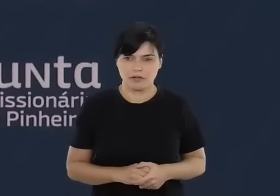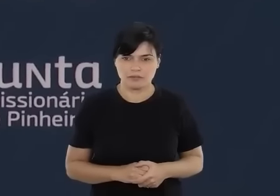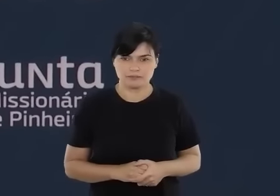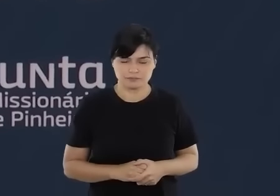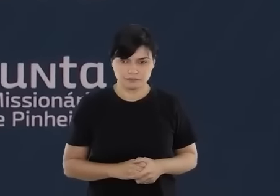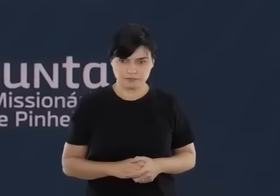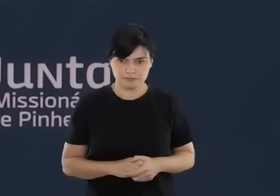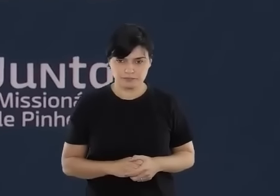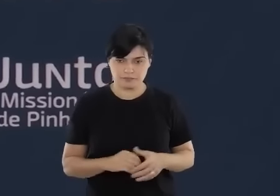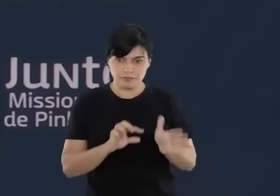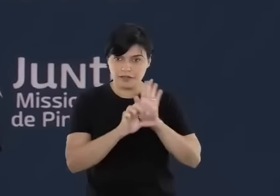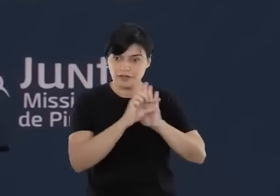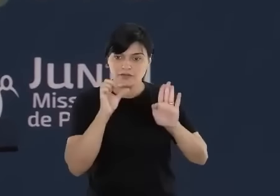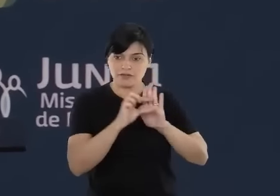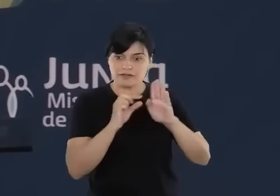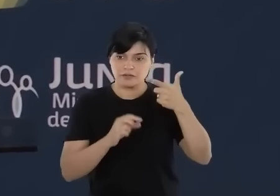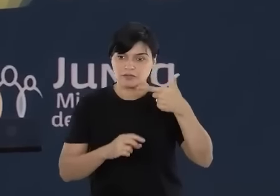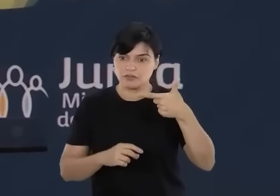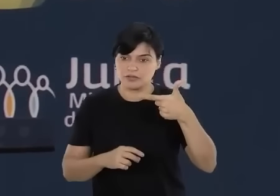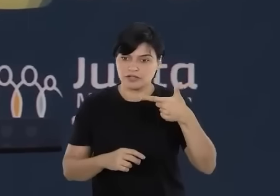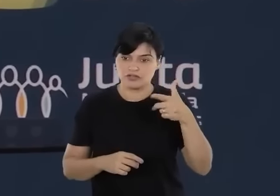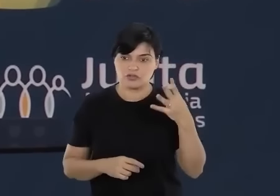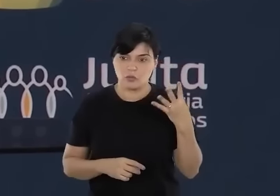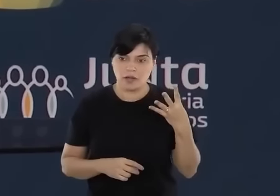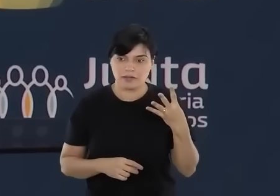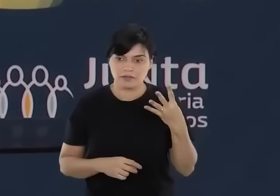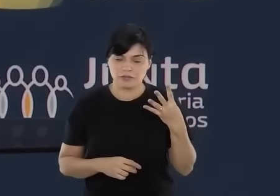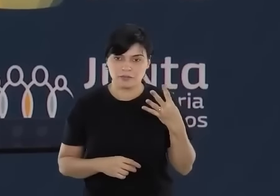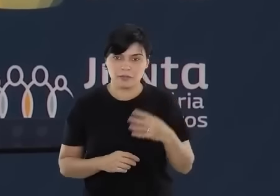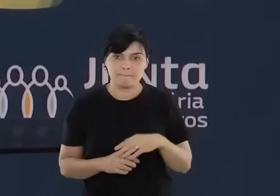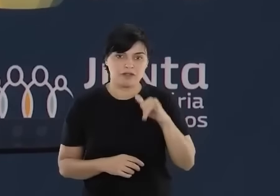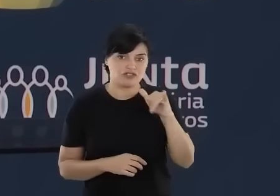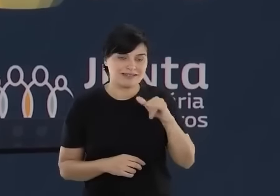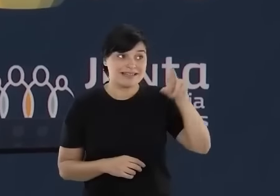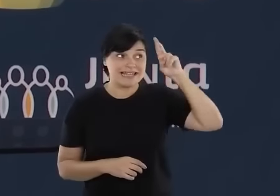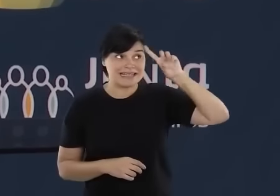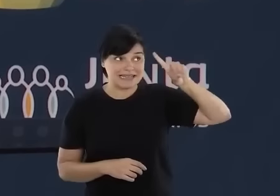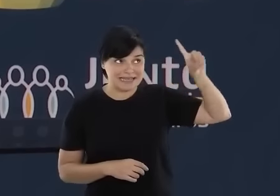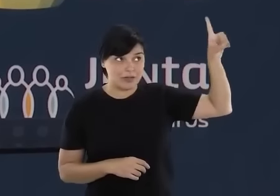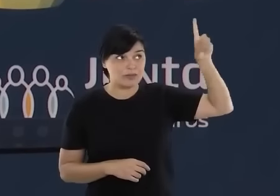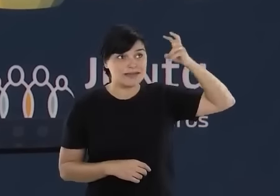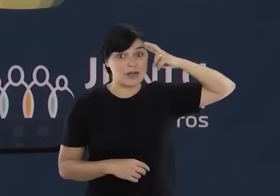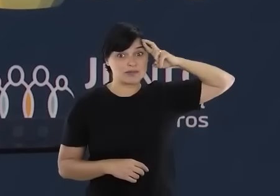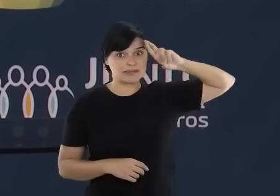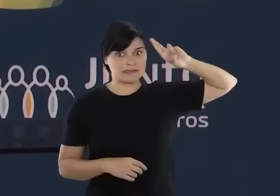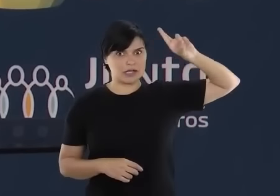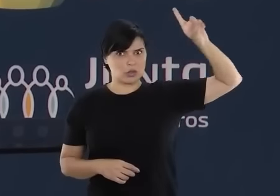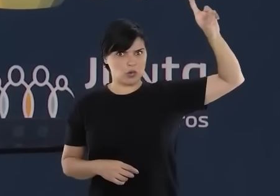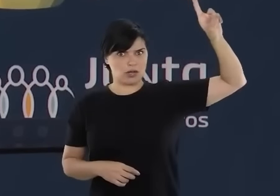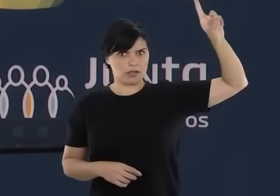o Versículo 24 ainda prossegue e diz assim sendo ele Senhor do céu e da